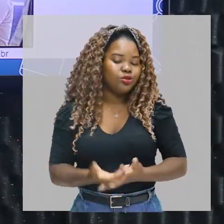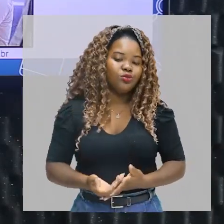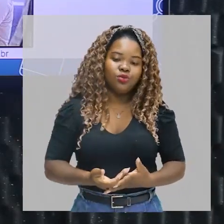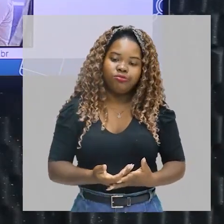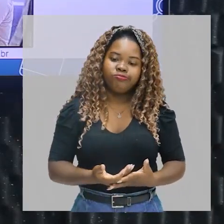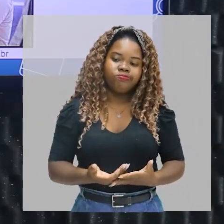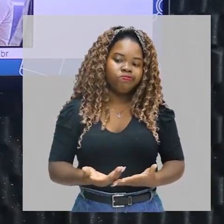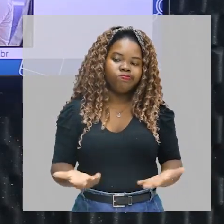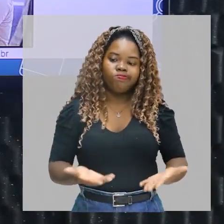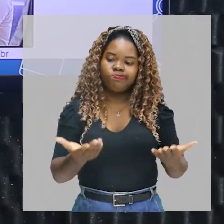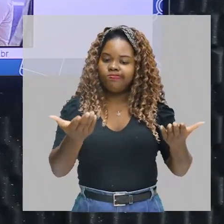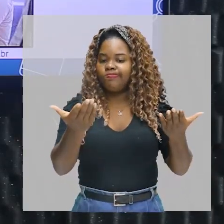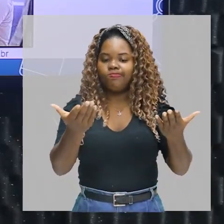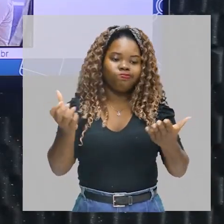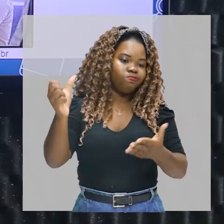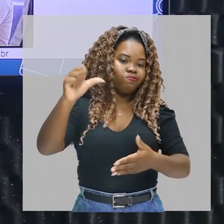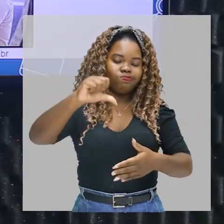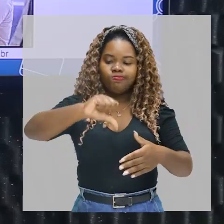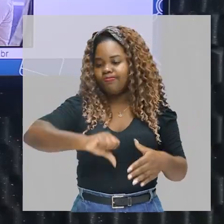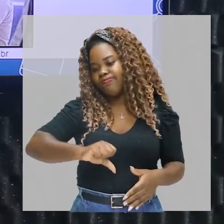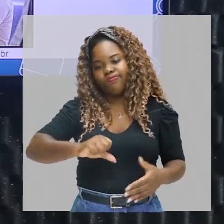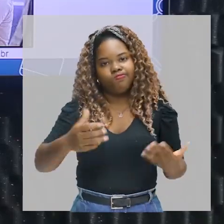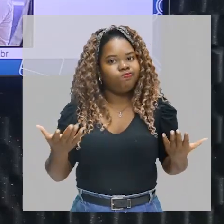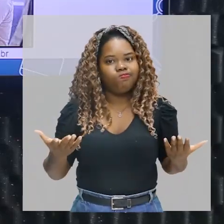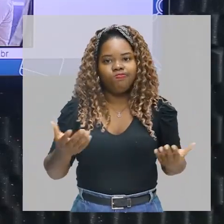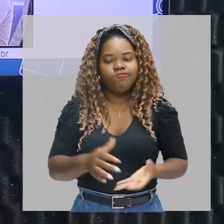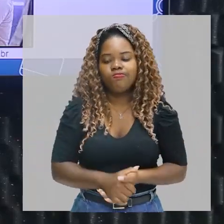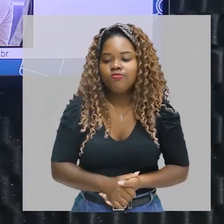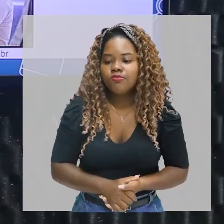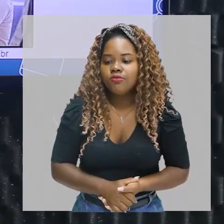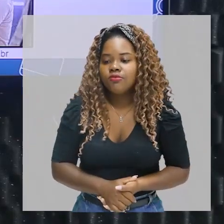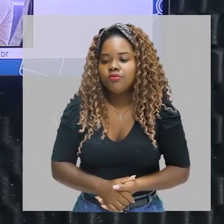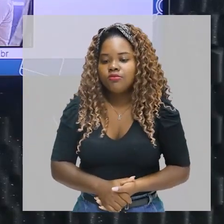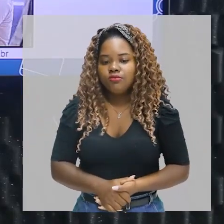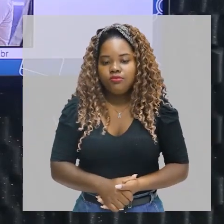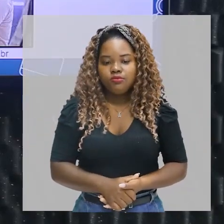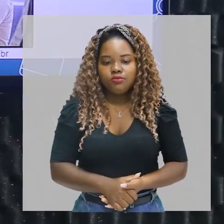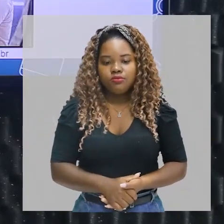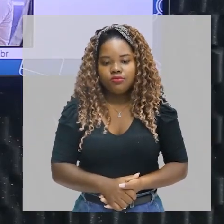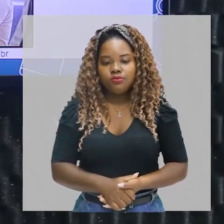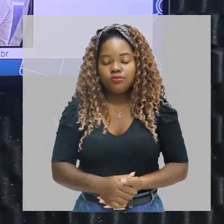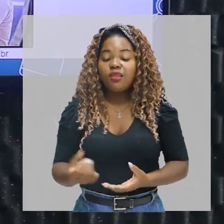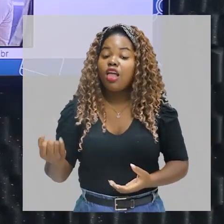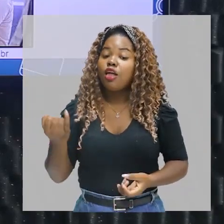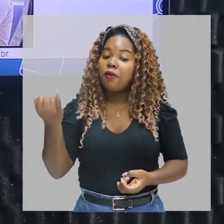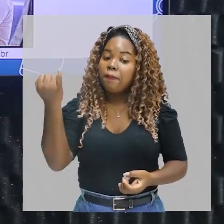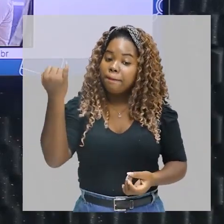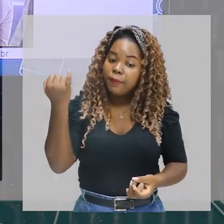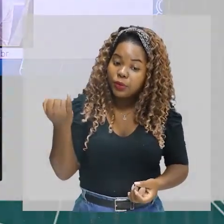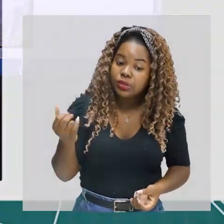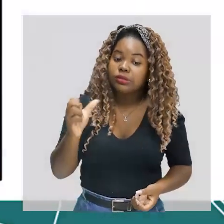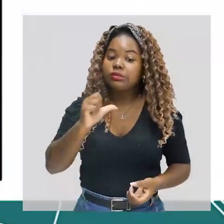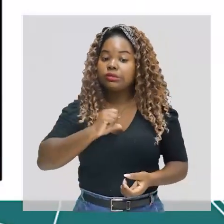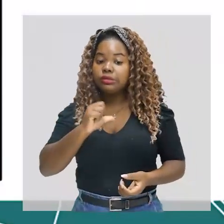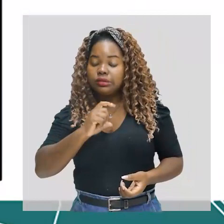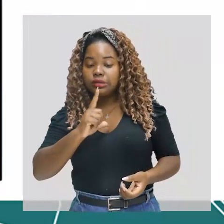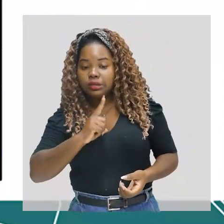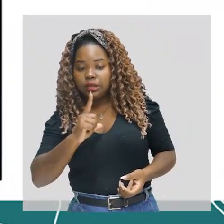alunos. Então, circula aqui, ó, a fuga da monotonia. É importante que exista